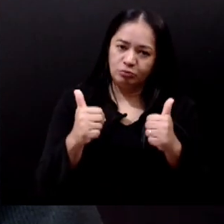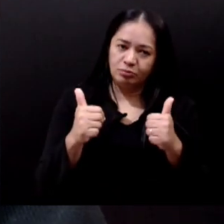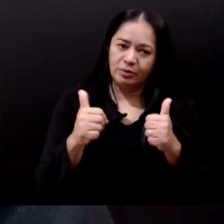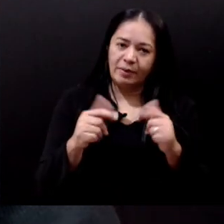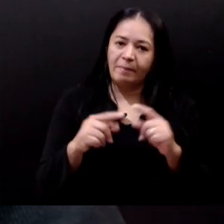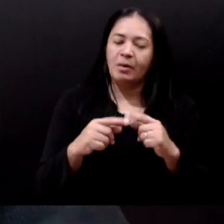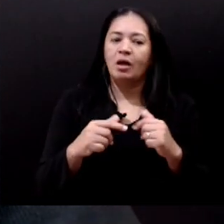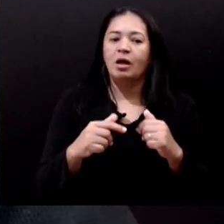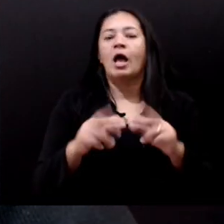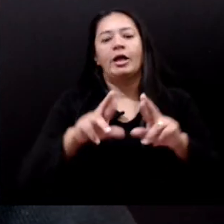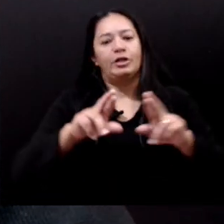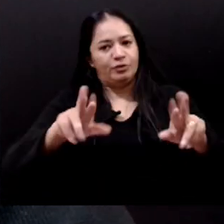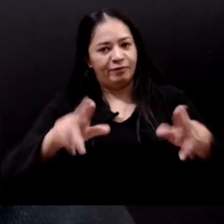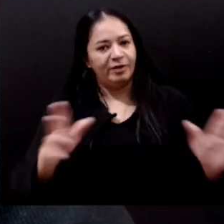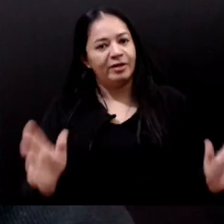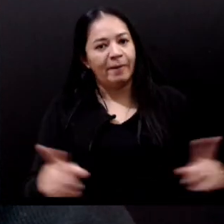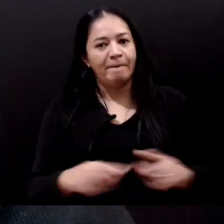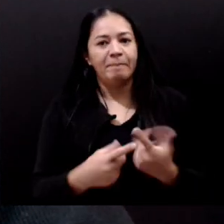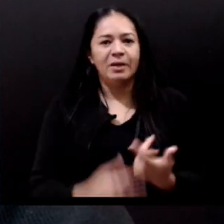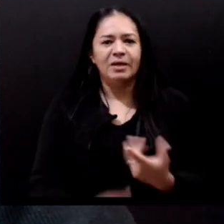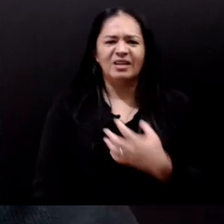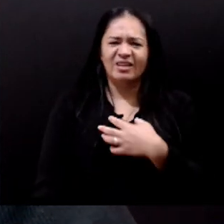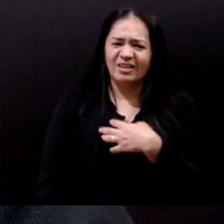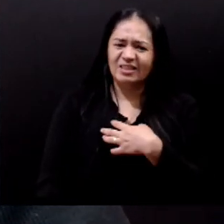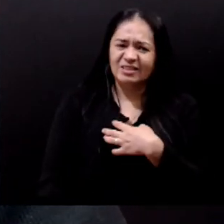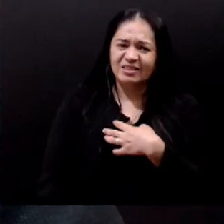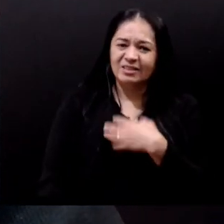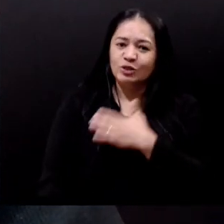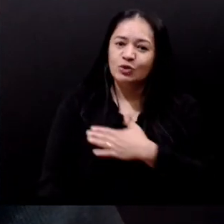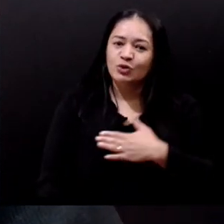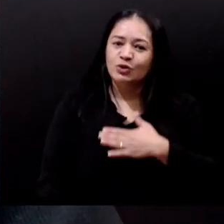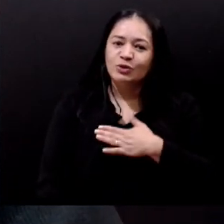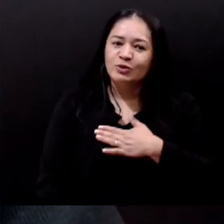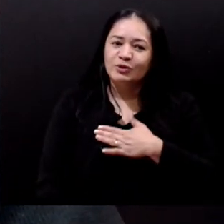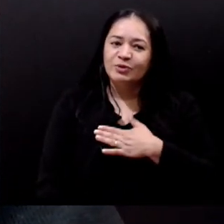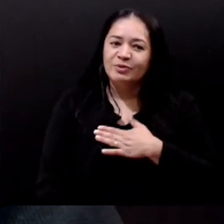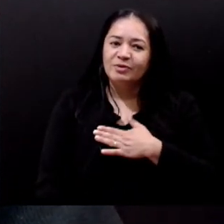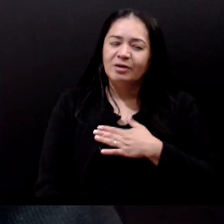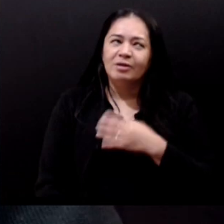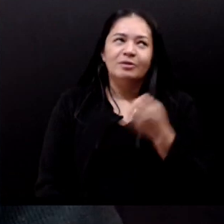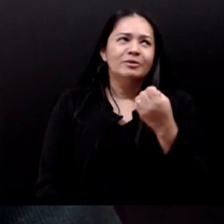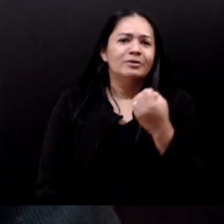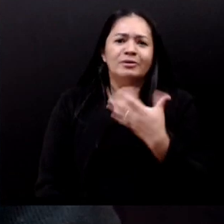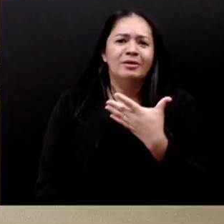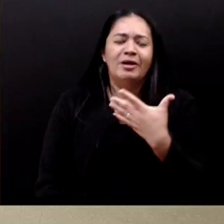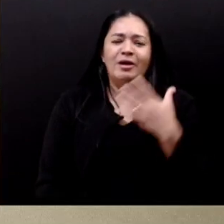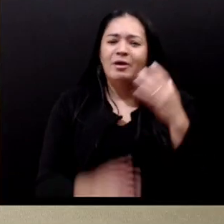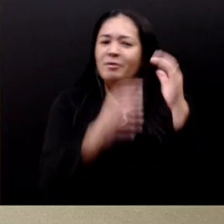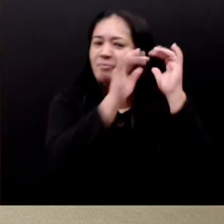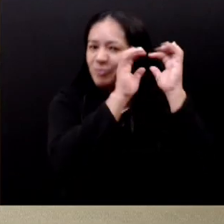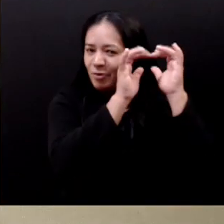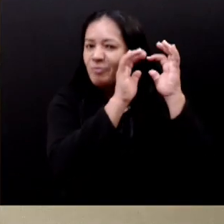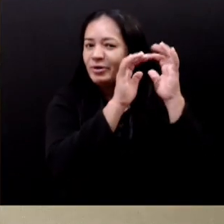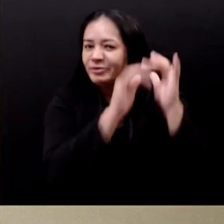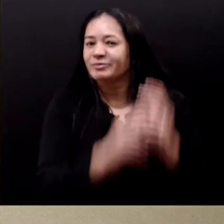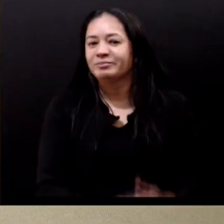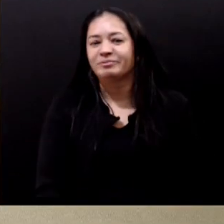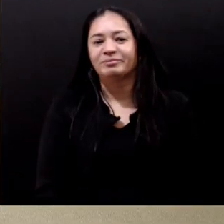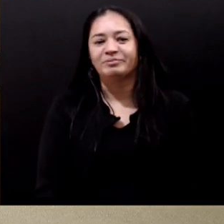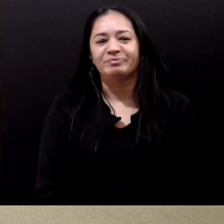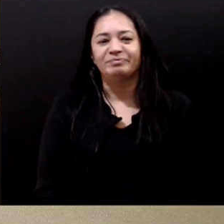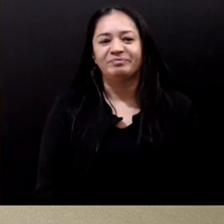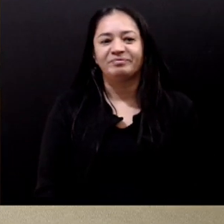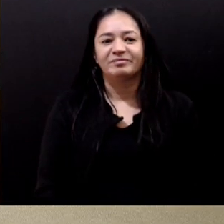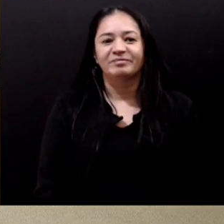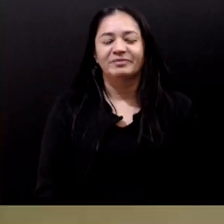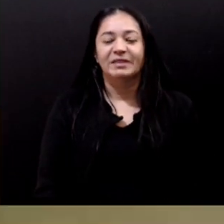diferente. Mas aquela sensação de prazer é muito bom para o cérebro, é muito bom. Então, se a gente para analisar na